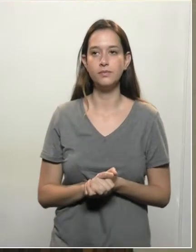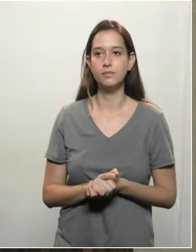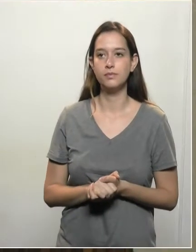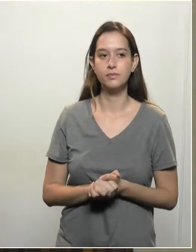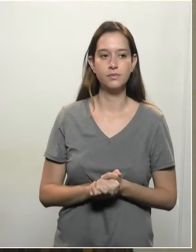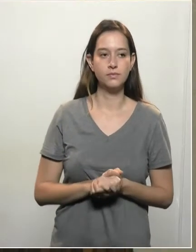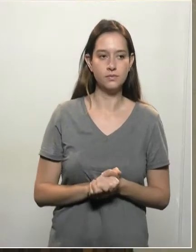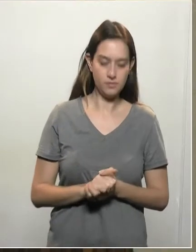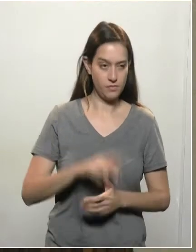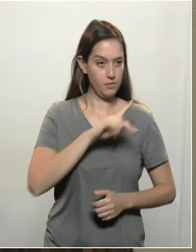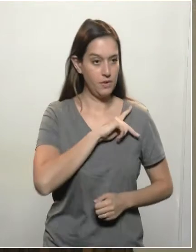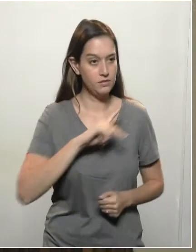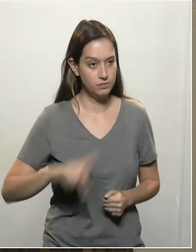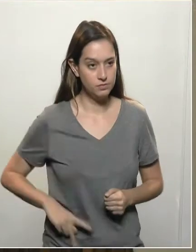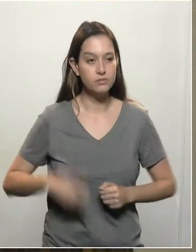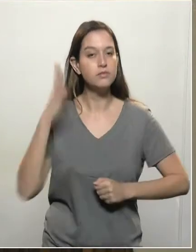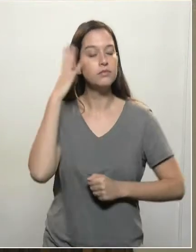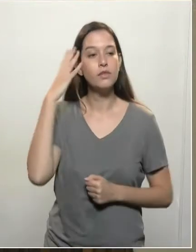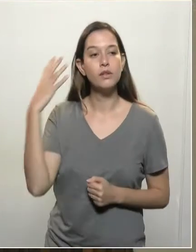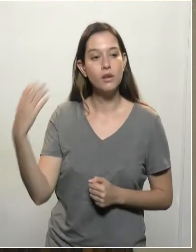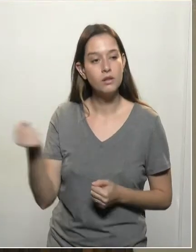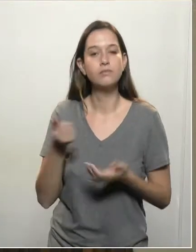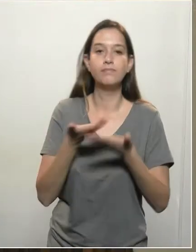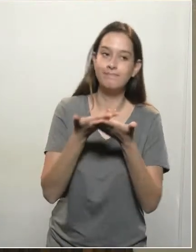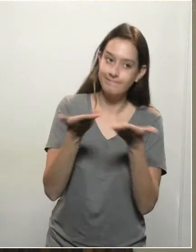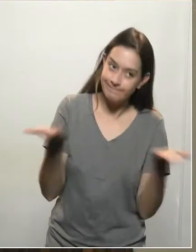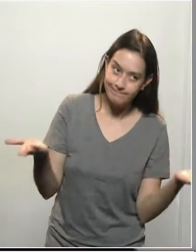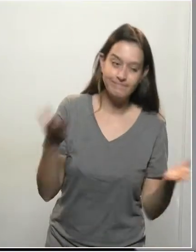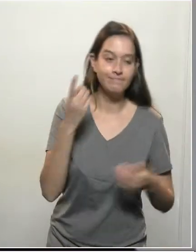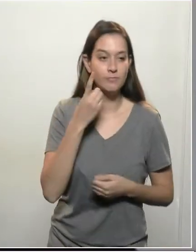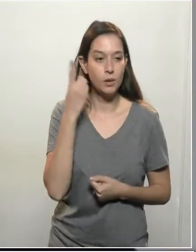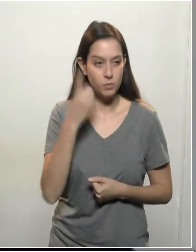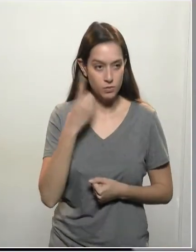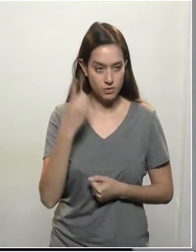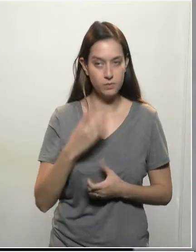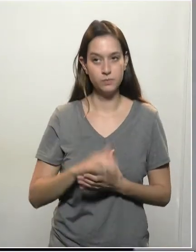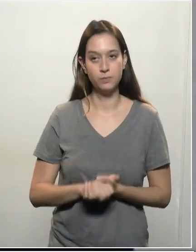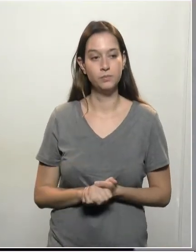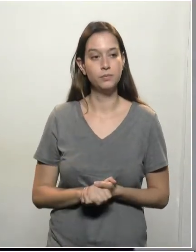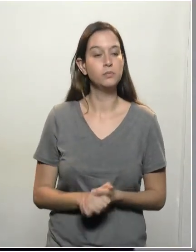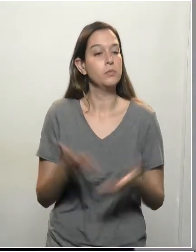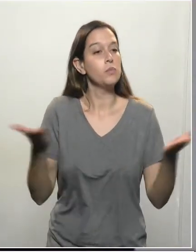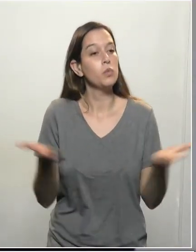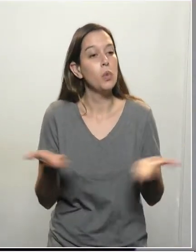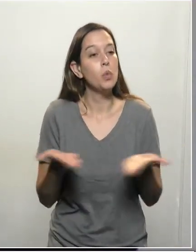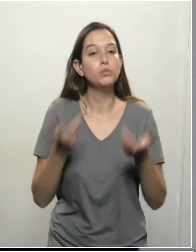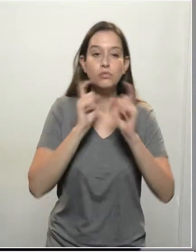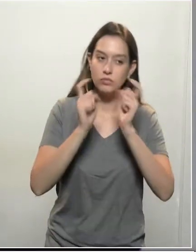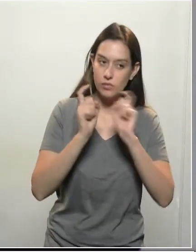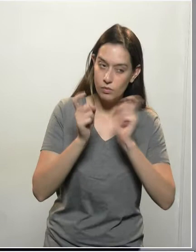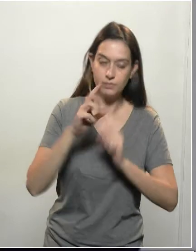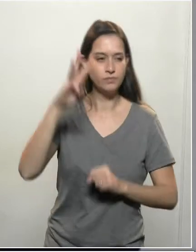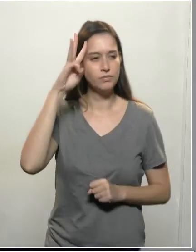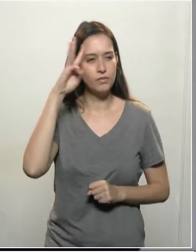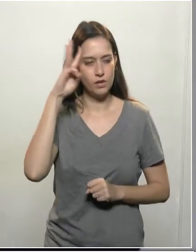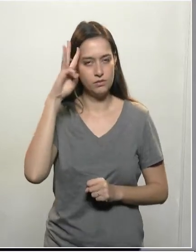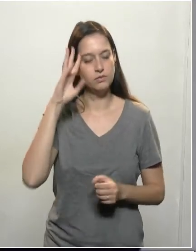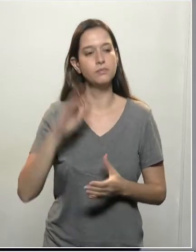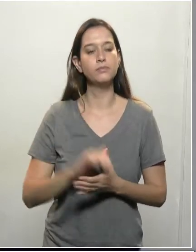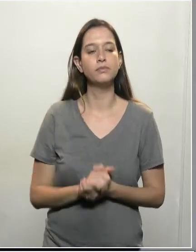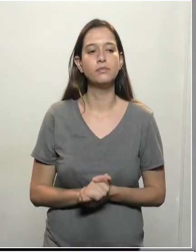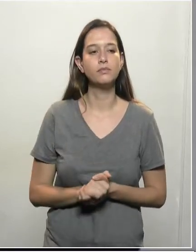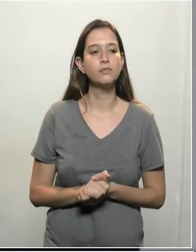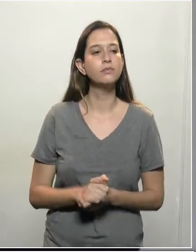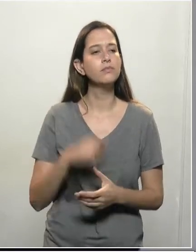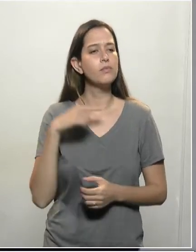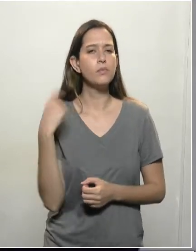Presidente Tayano, demais parlamentares que nos acompanham nessa sessão dessa terça-feira, o motivo da